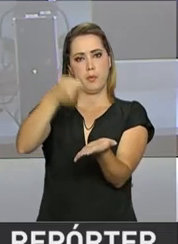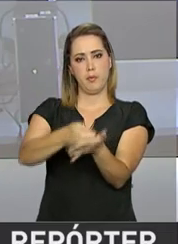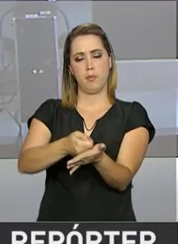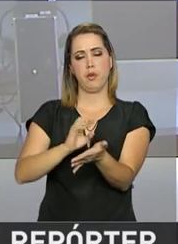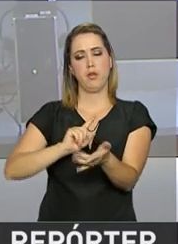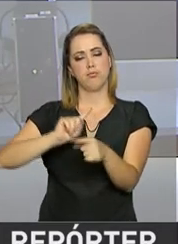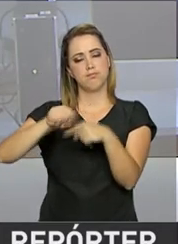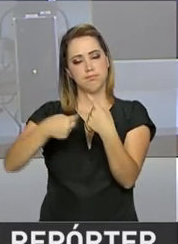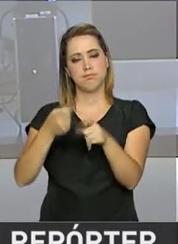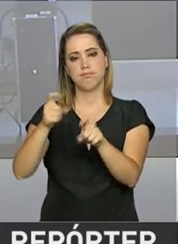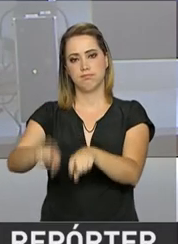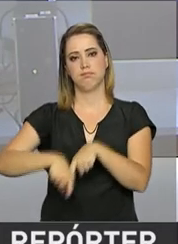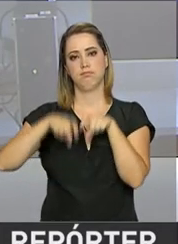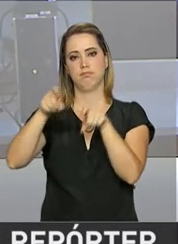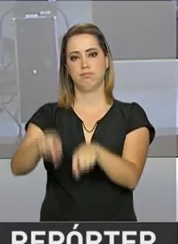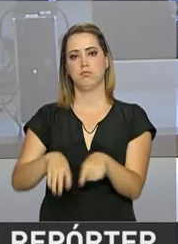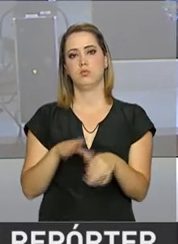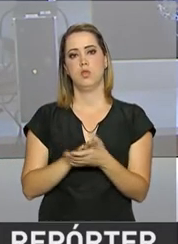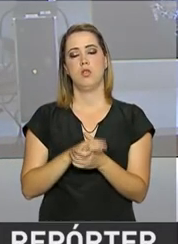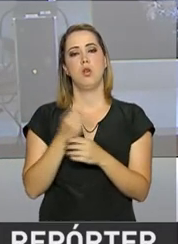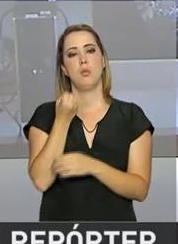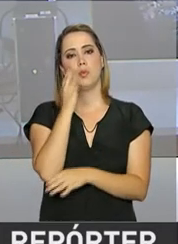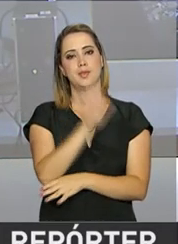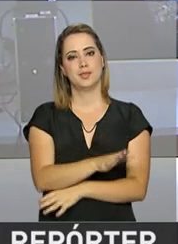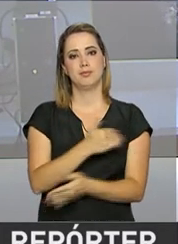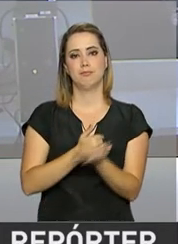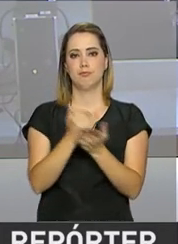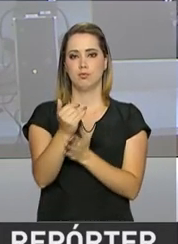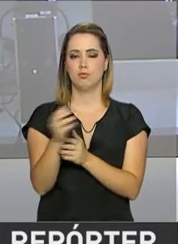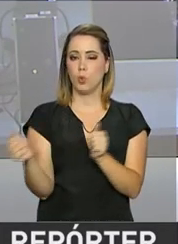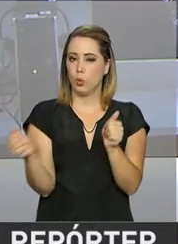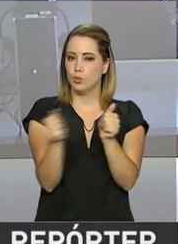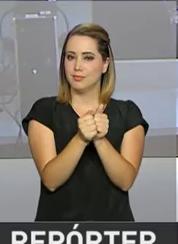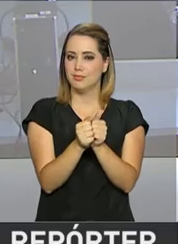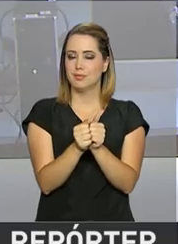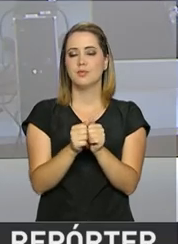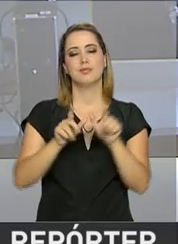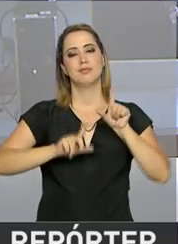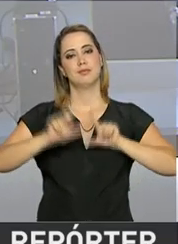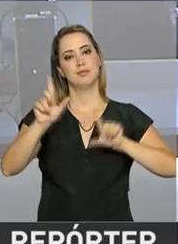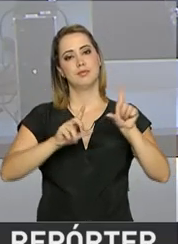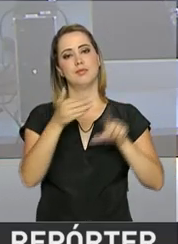custeio da próxima safra agrícola. Uma ótima tarde para você e continue